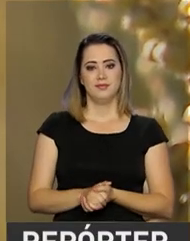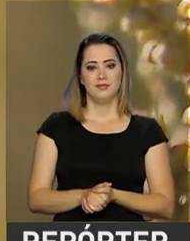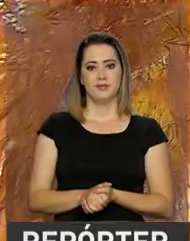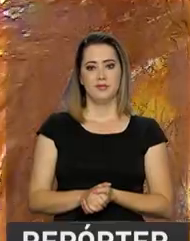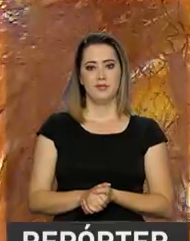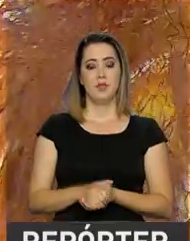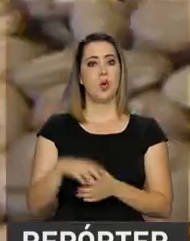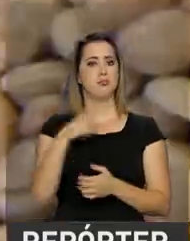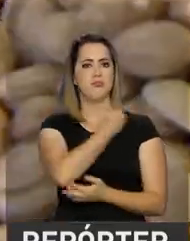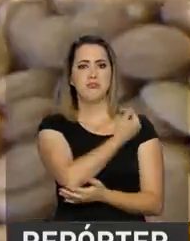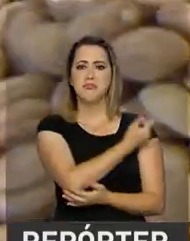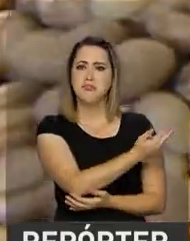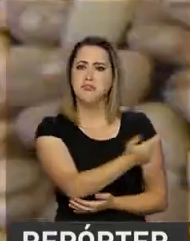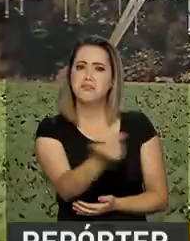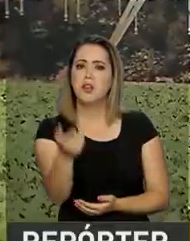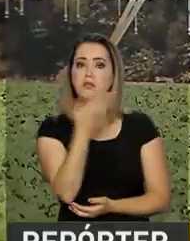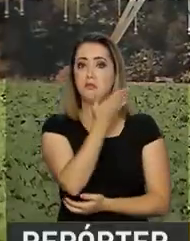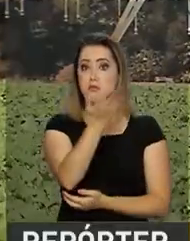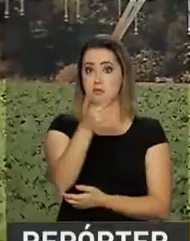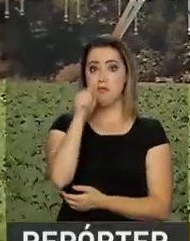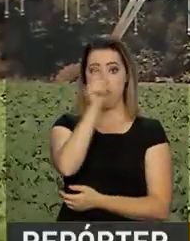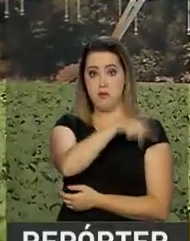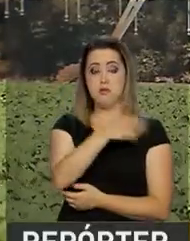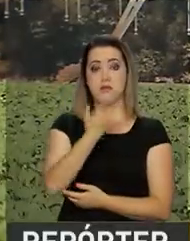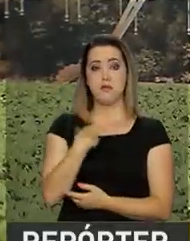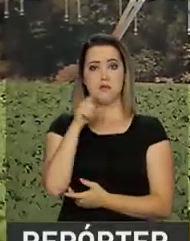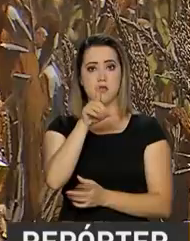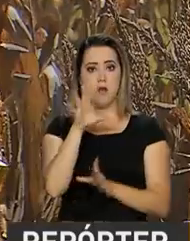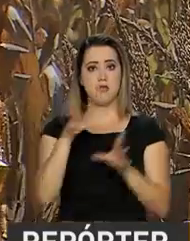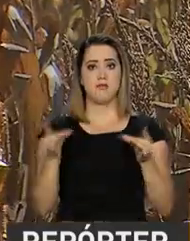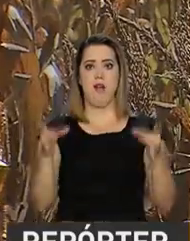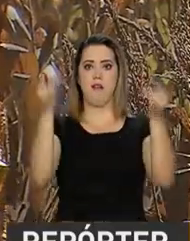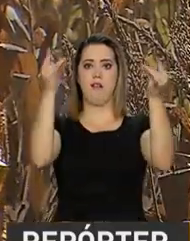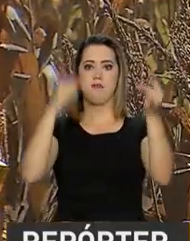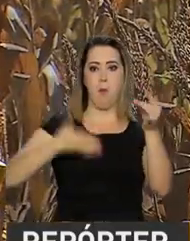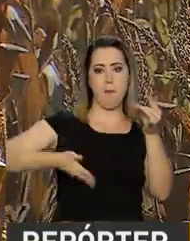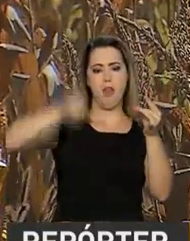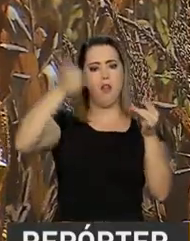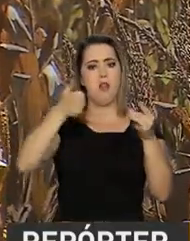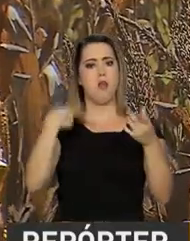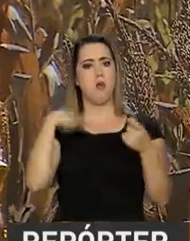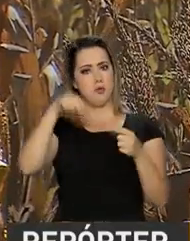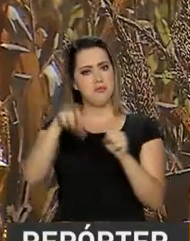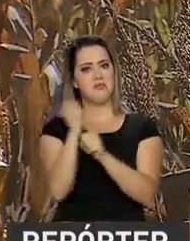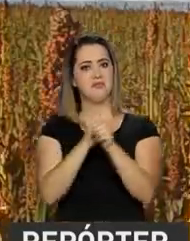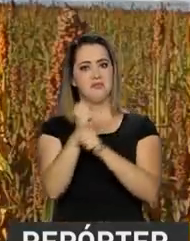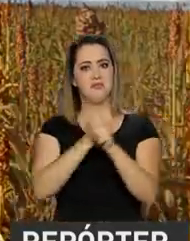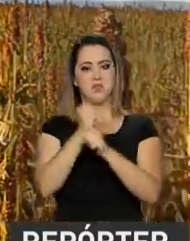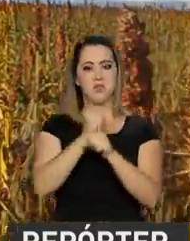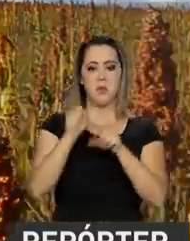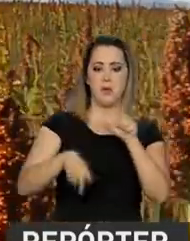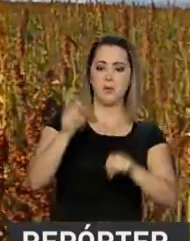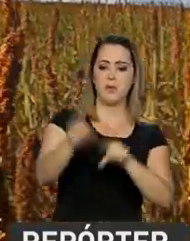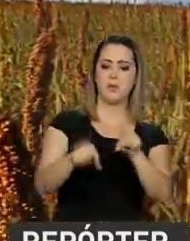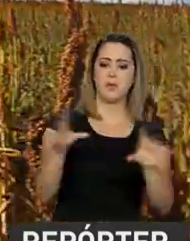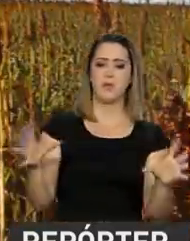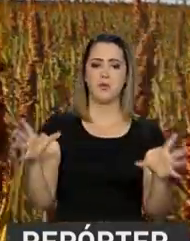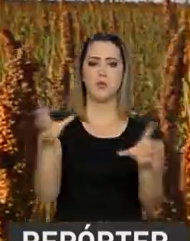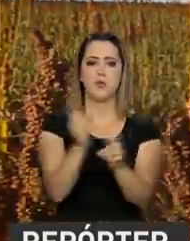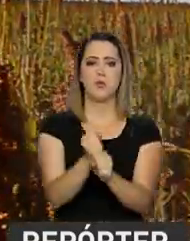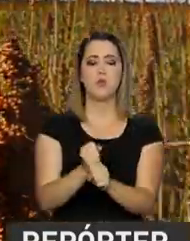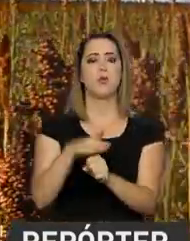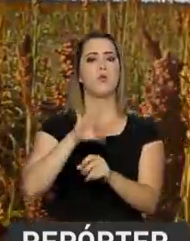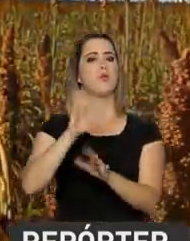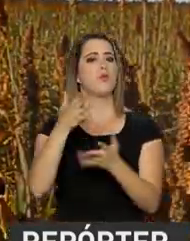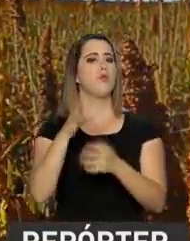soja milho e feijão esses são os destaques da supertaça 2016/2017 que deve fechar o ciclo com